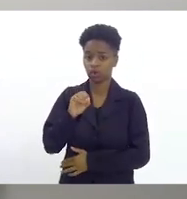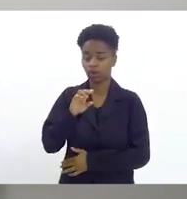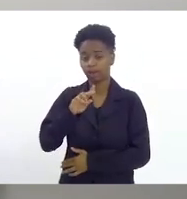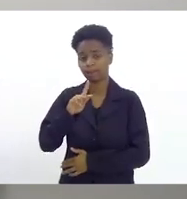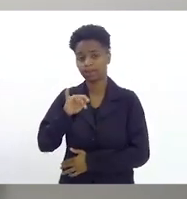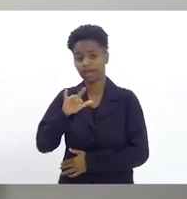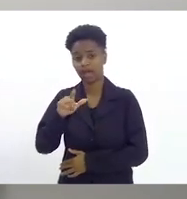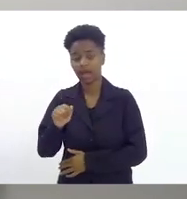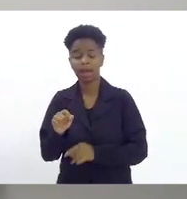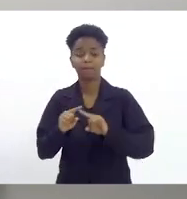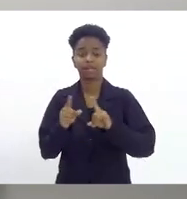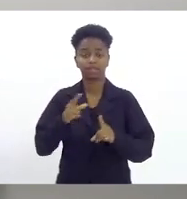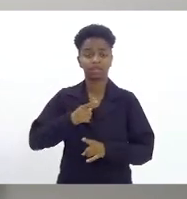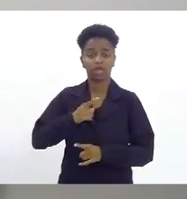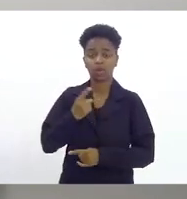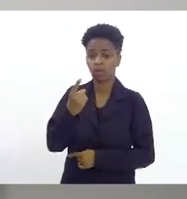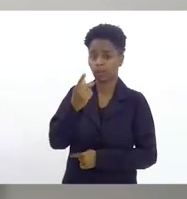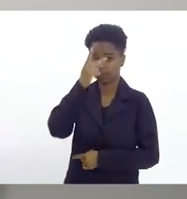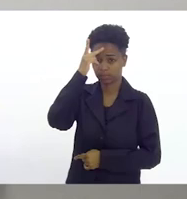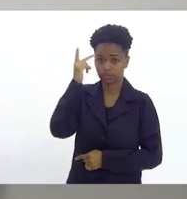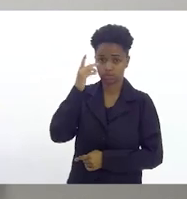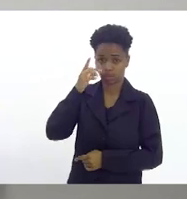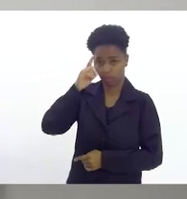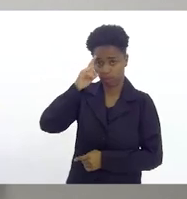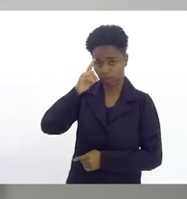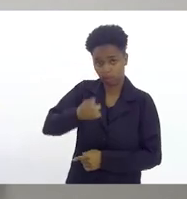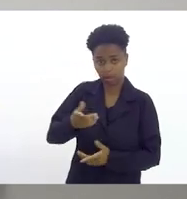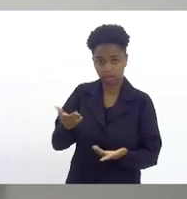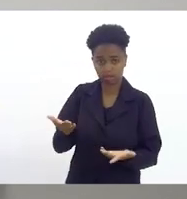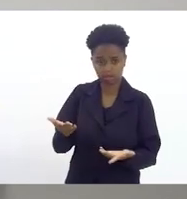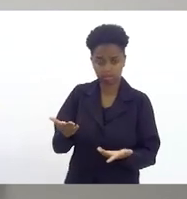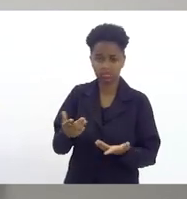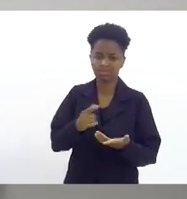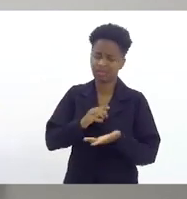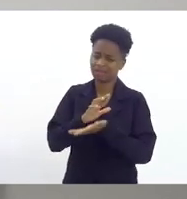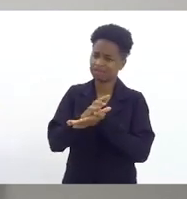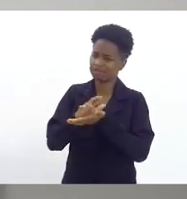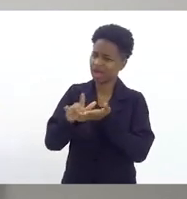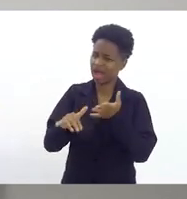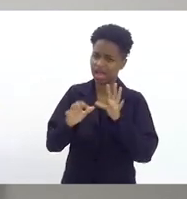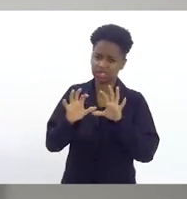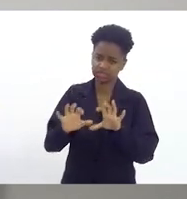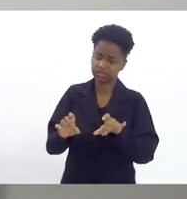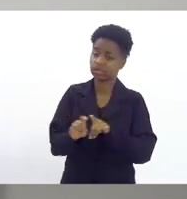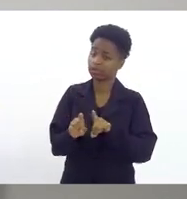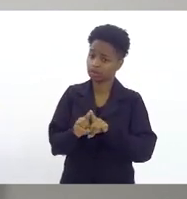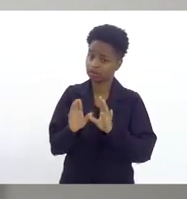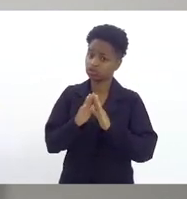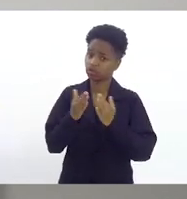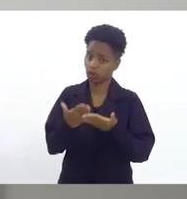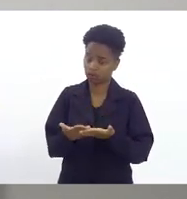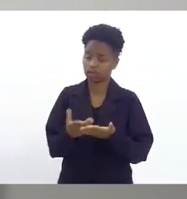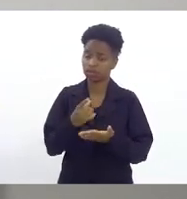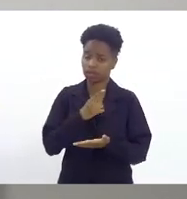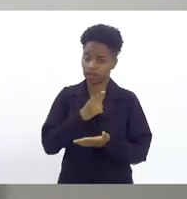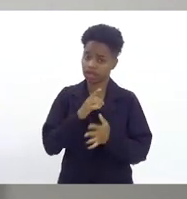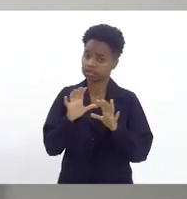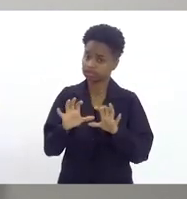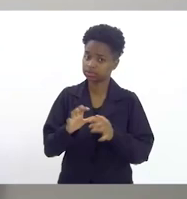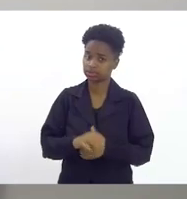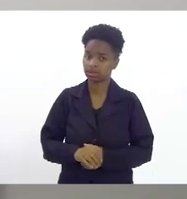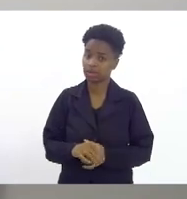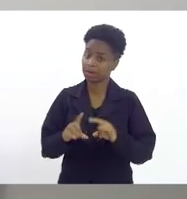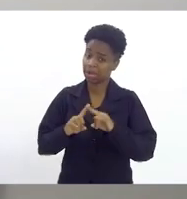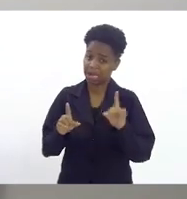é uma entidade sem fins lucrativos que tem dono né E tem muitas inclusive escolas de Educação Básica né mas